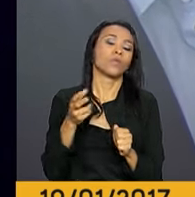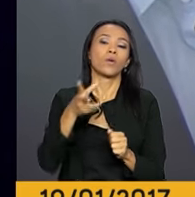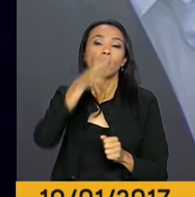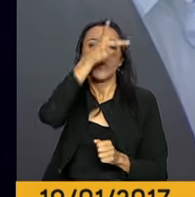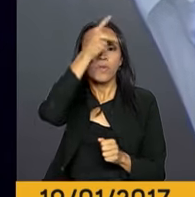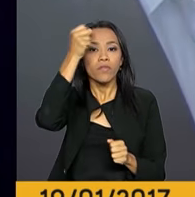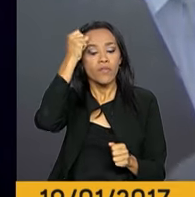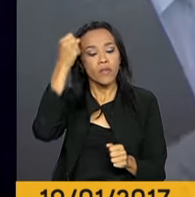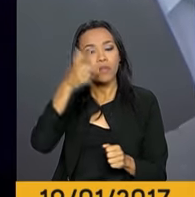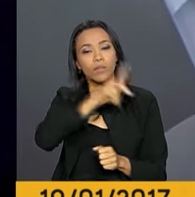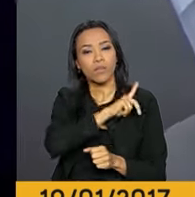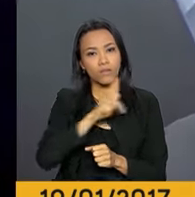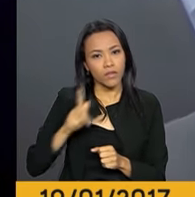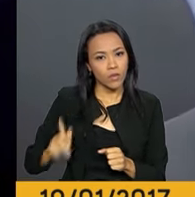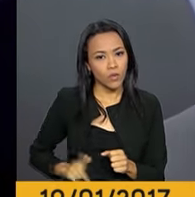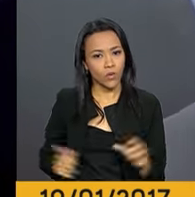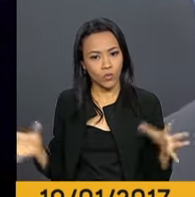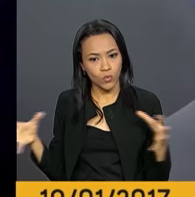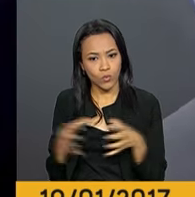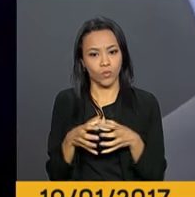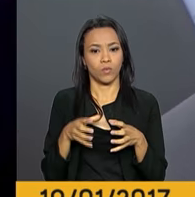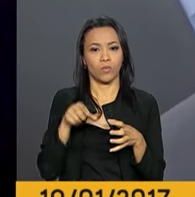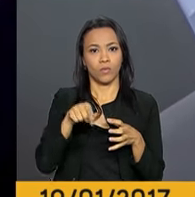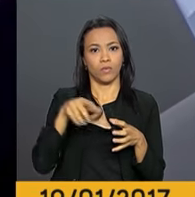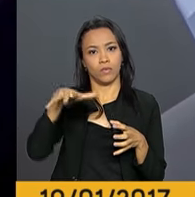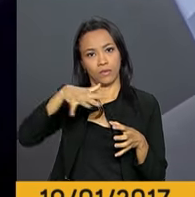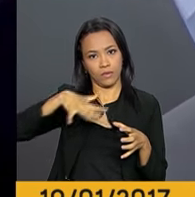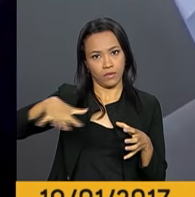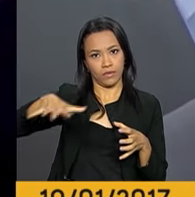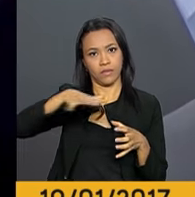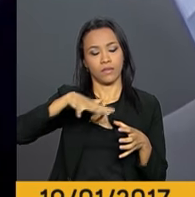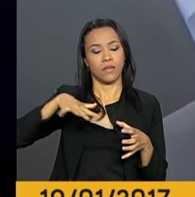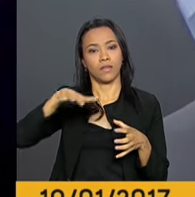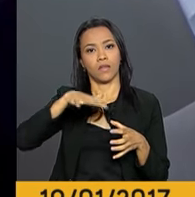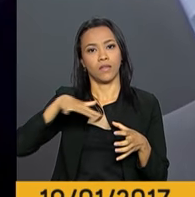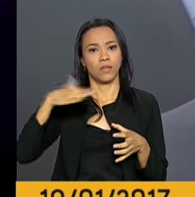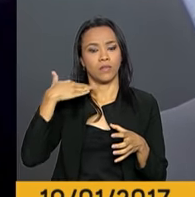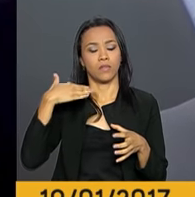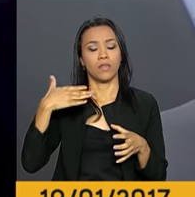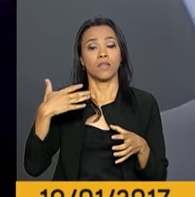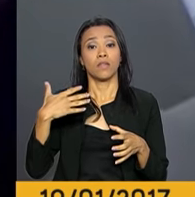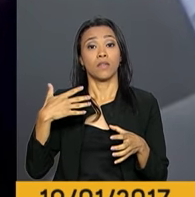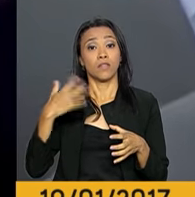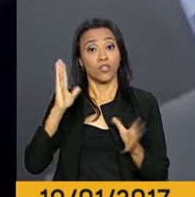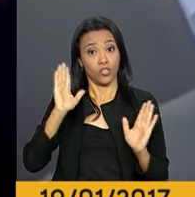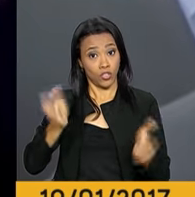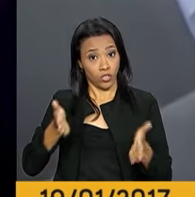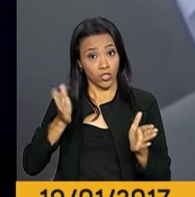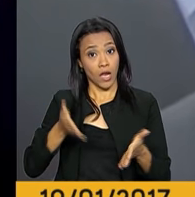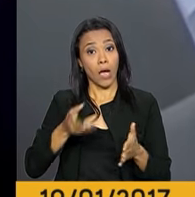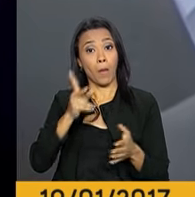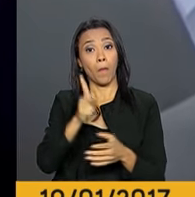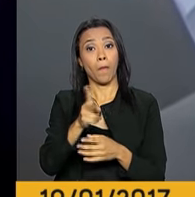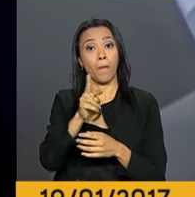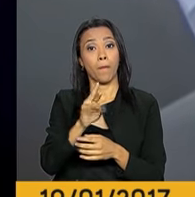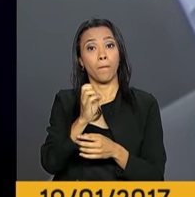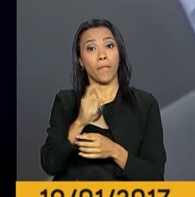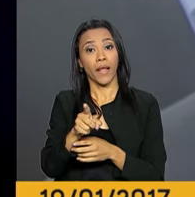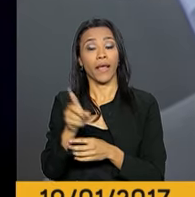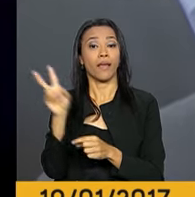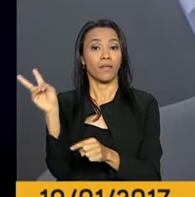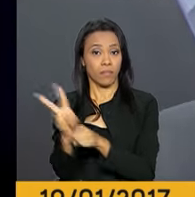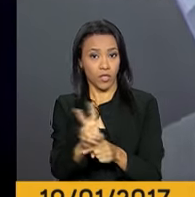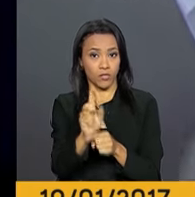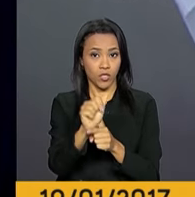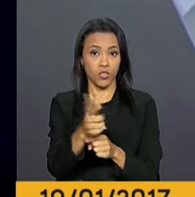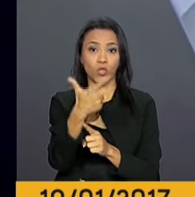governador, do diretor da área de negócio do Banco do Brasil, já fez um pré-crédito de 12 bilhões de